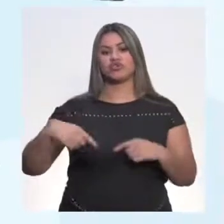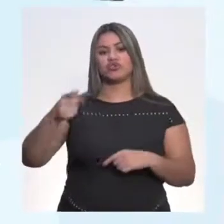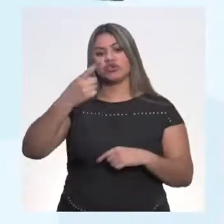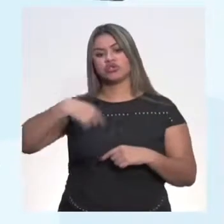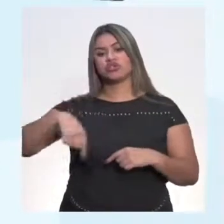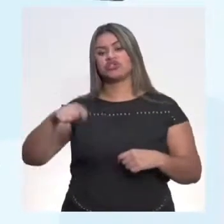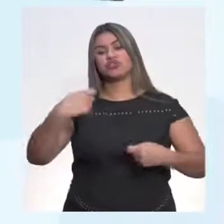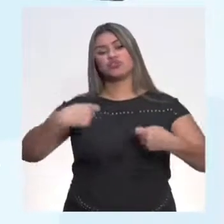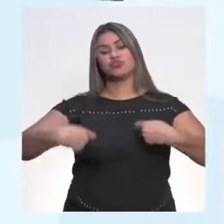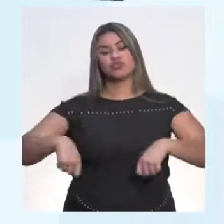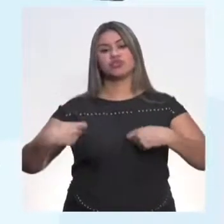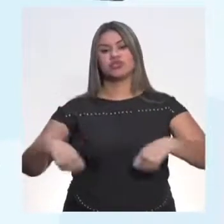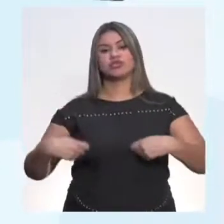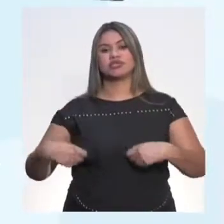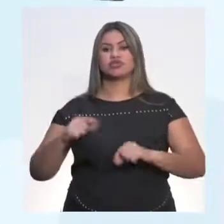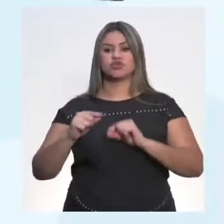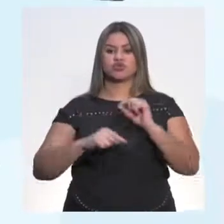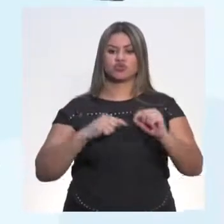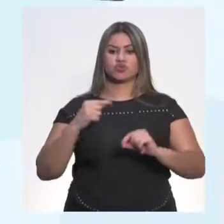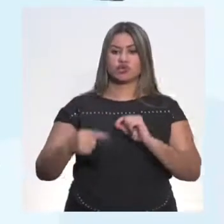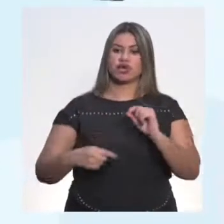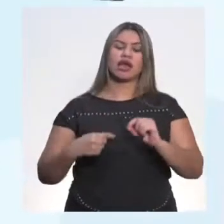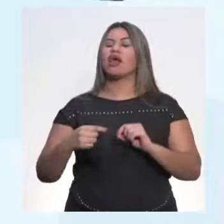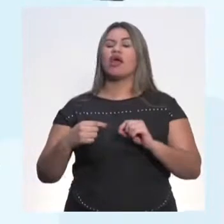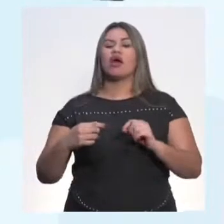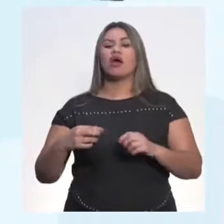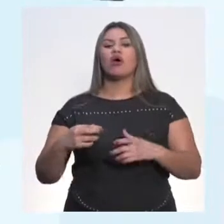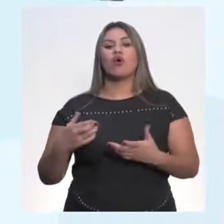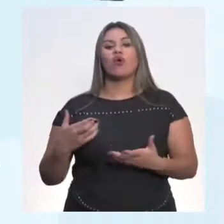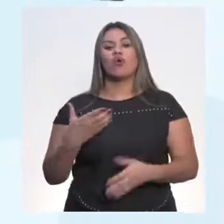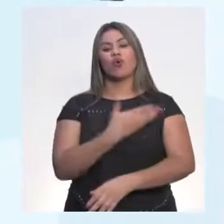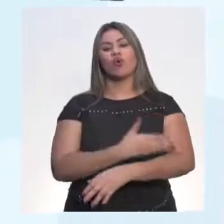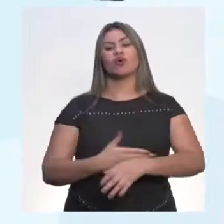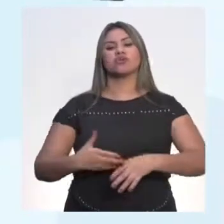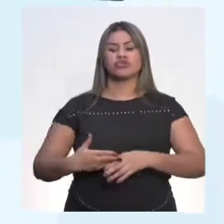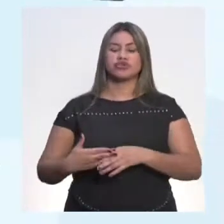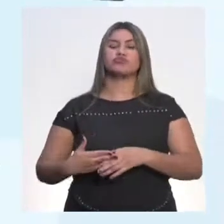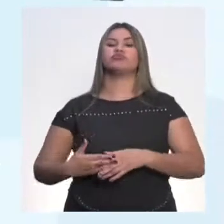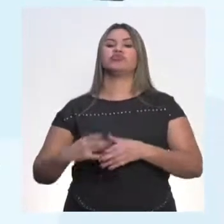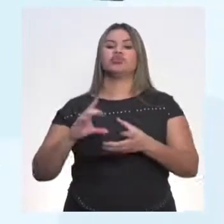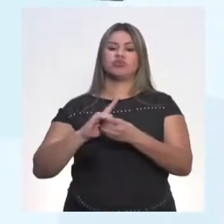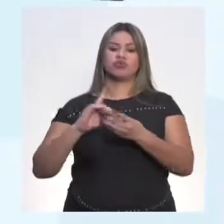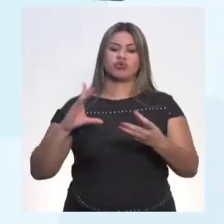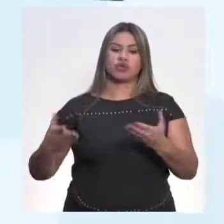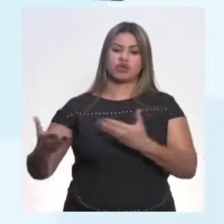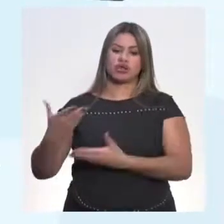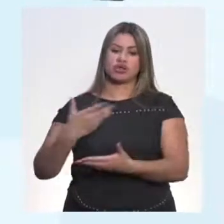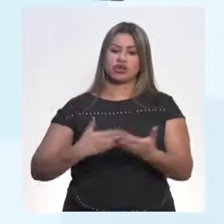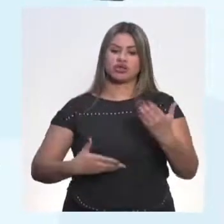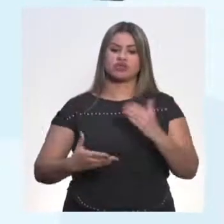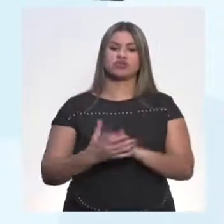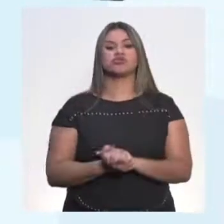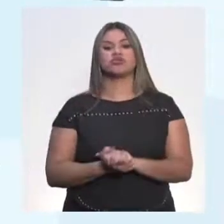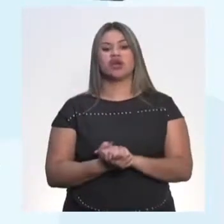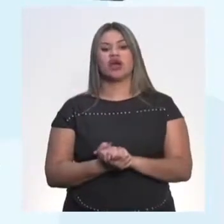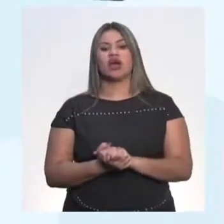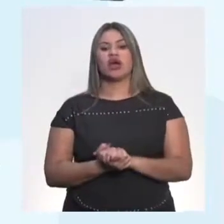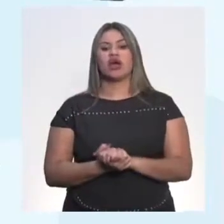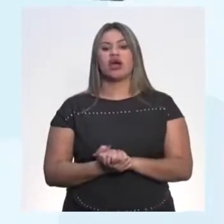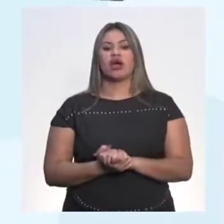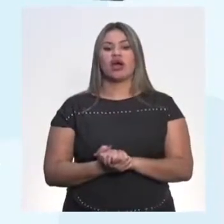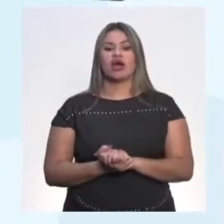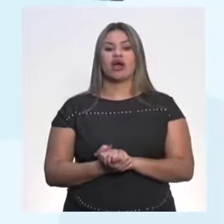é para caracterizar um regime democrático a competitividade a oposição